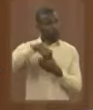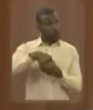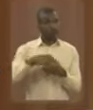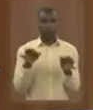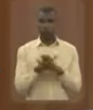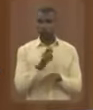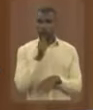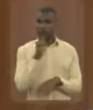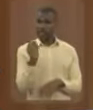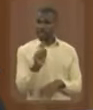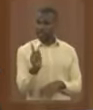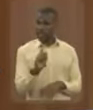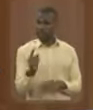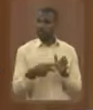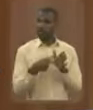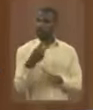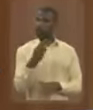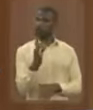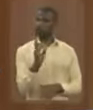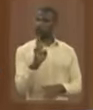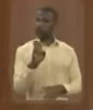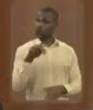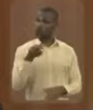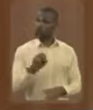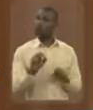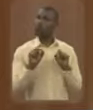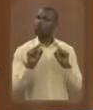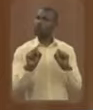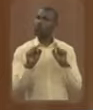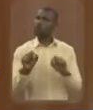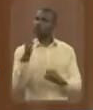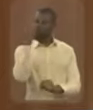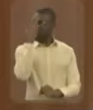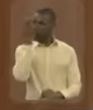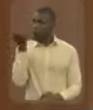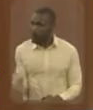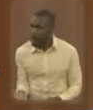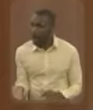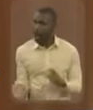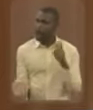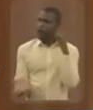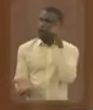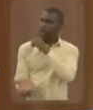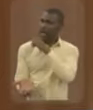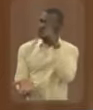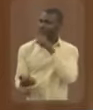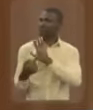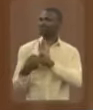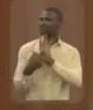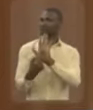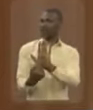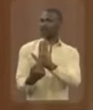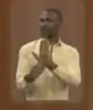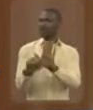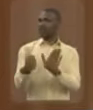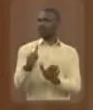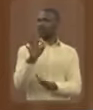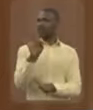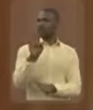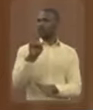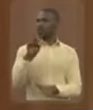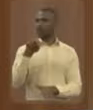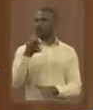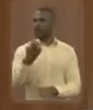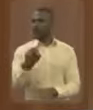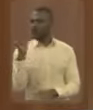terminou o segundo turno serve exatamente para desmascarar algumas mentiras que foram ditas no primeiro turno da cidade